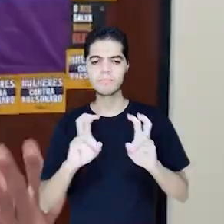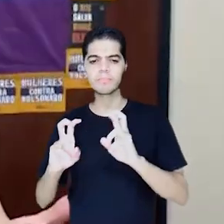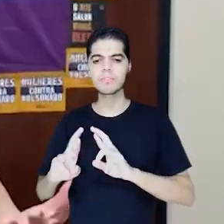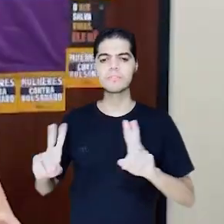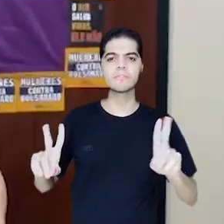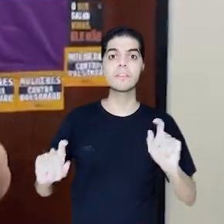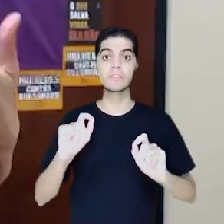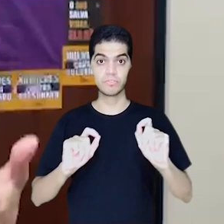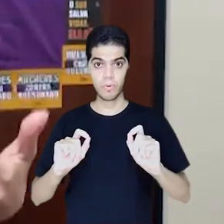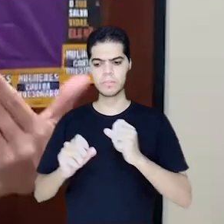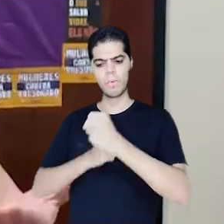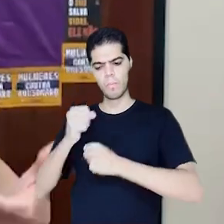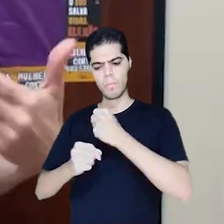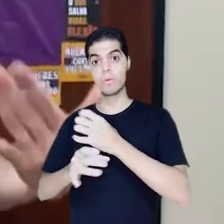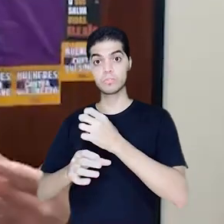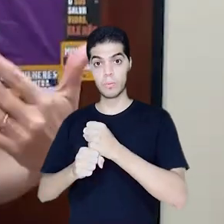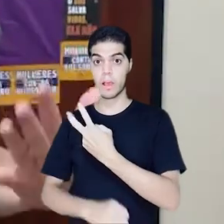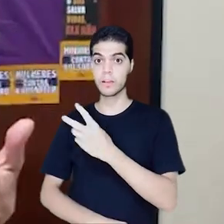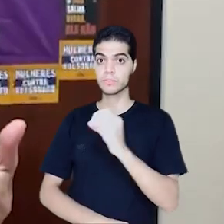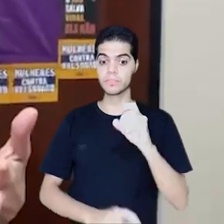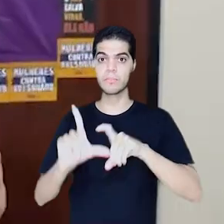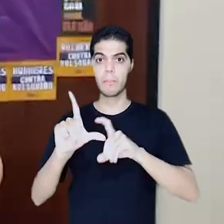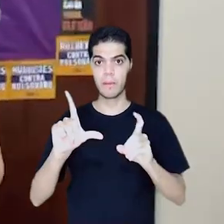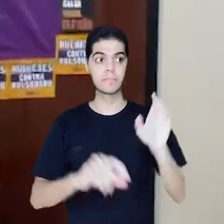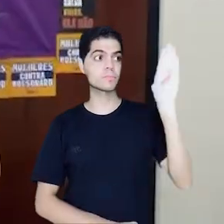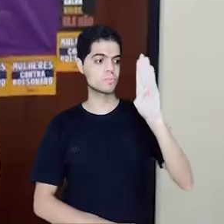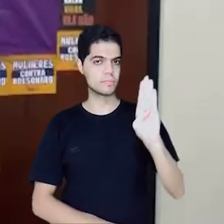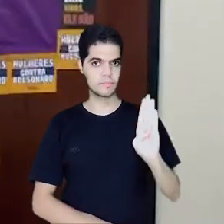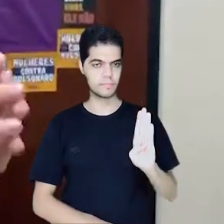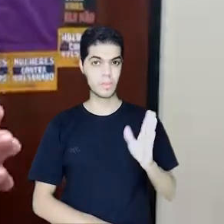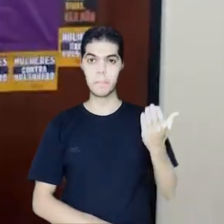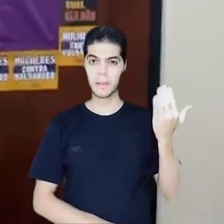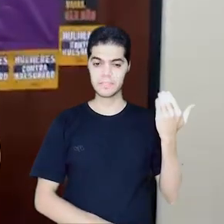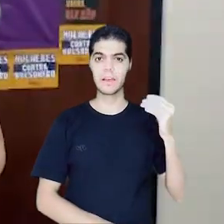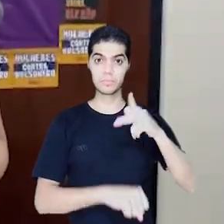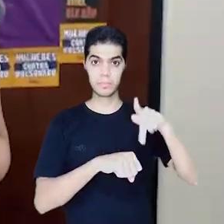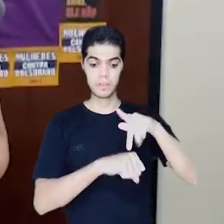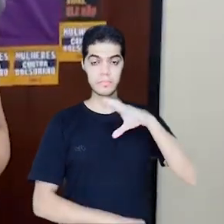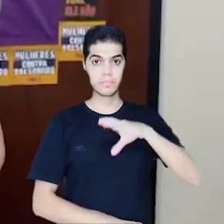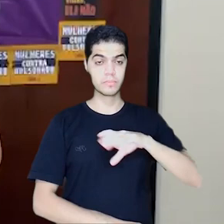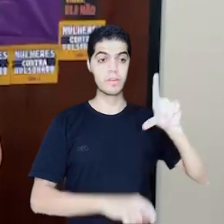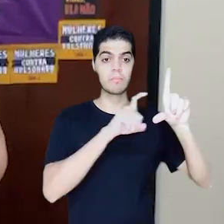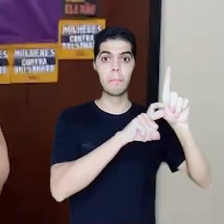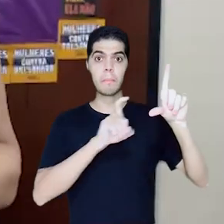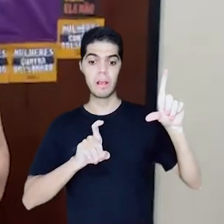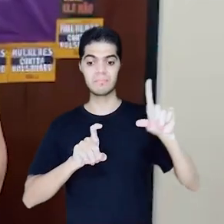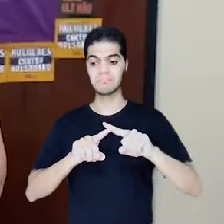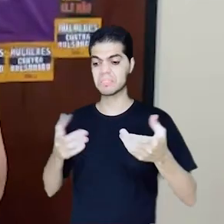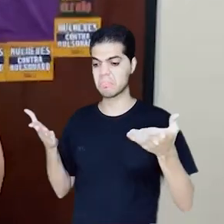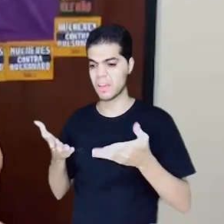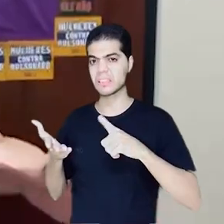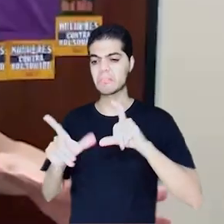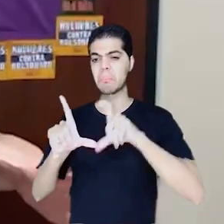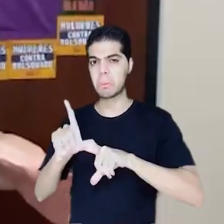diferentes visões sobre os 200 anos de independência do Brasil. O Brasil se independizou de Portugal, mas continuou